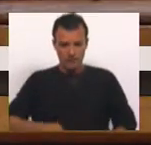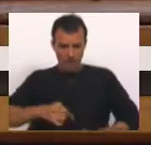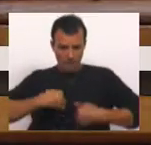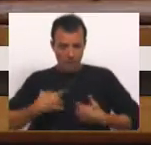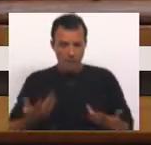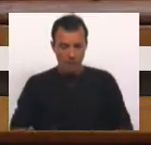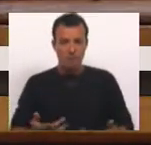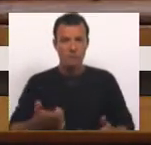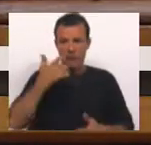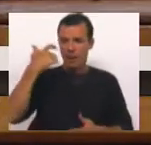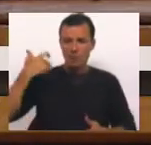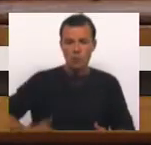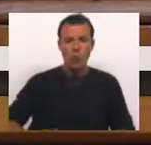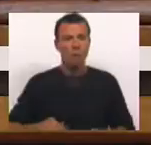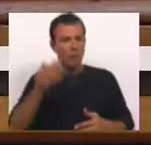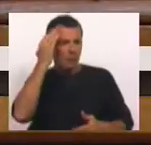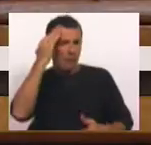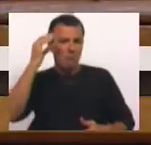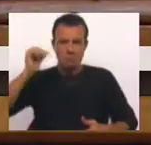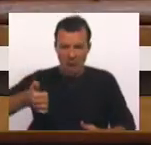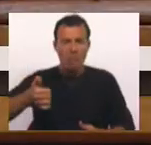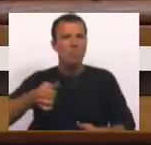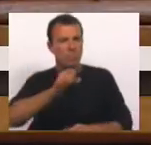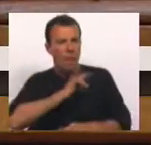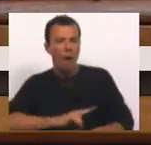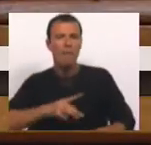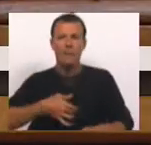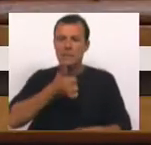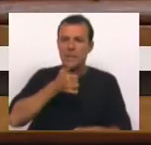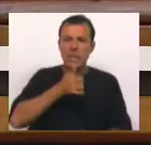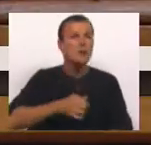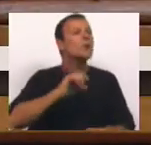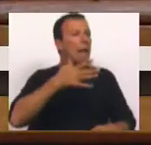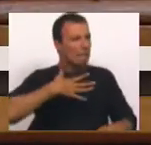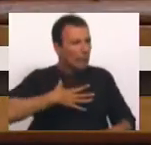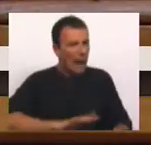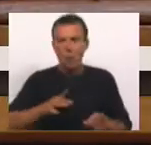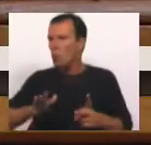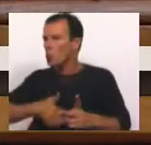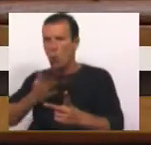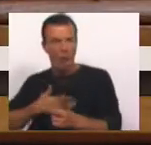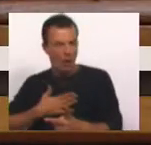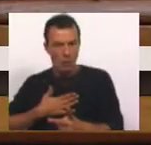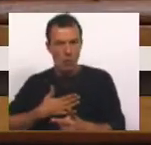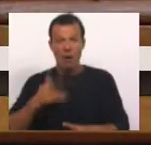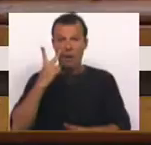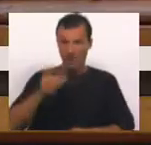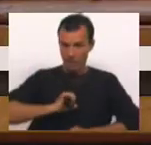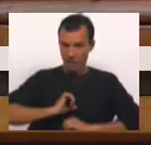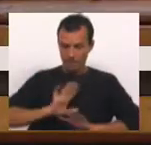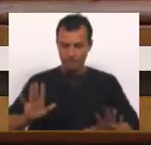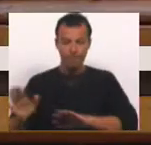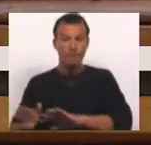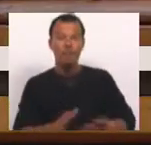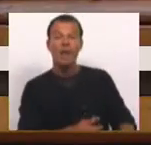e consciente de determinar e escolher o que quer ou o que não quer da sua vida. Chegados a este